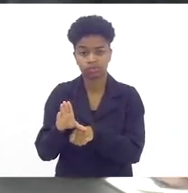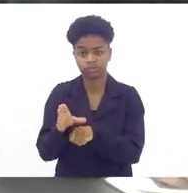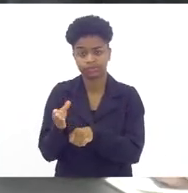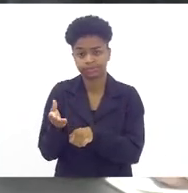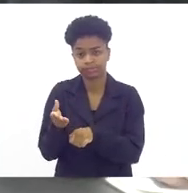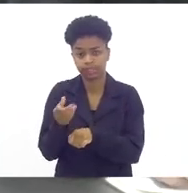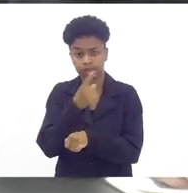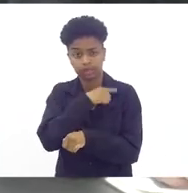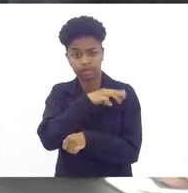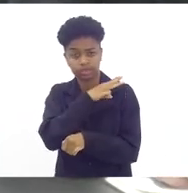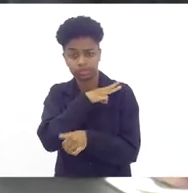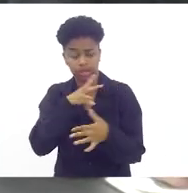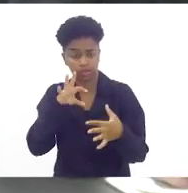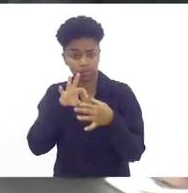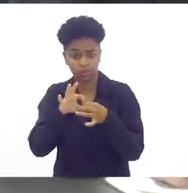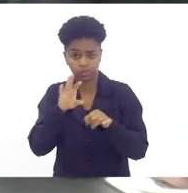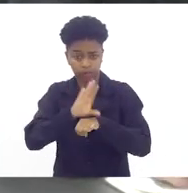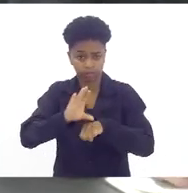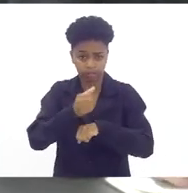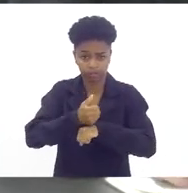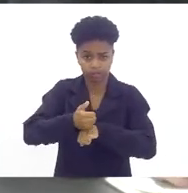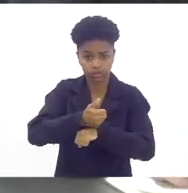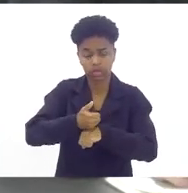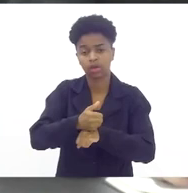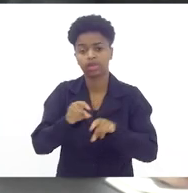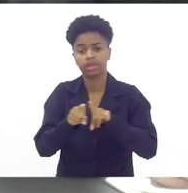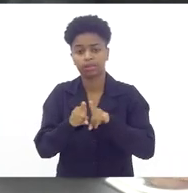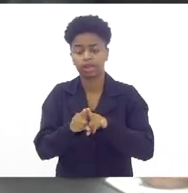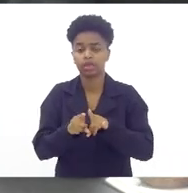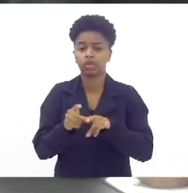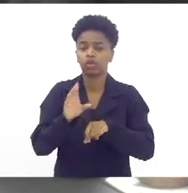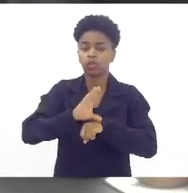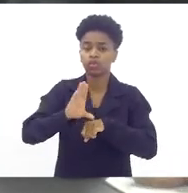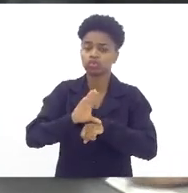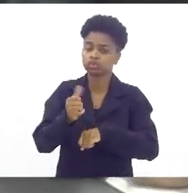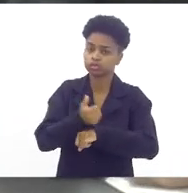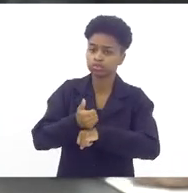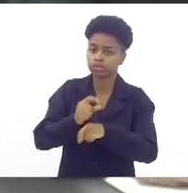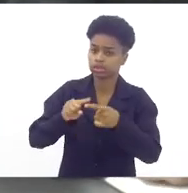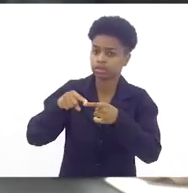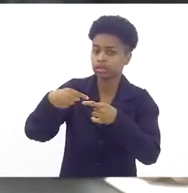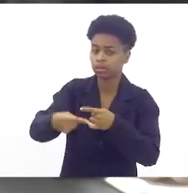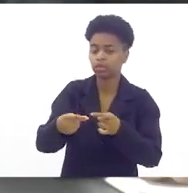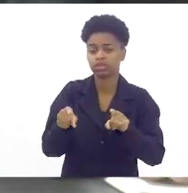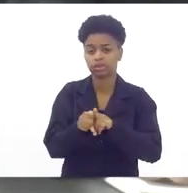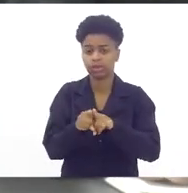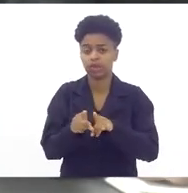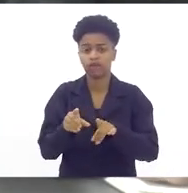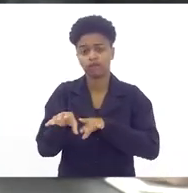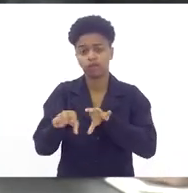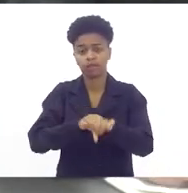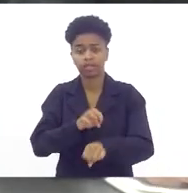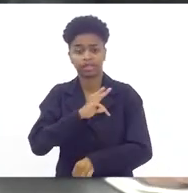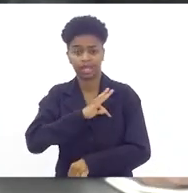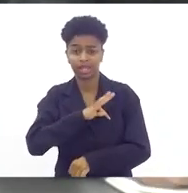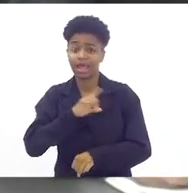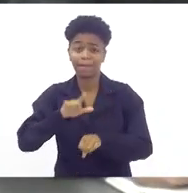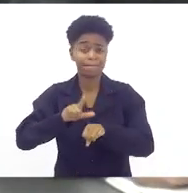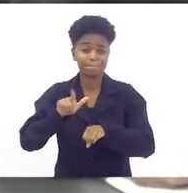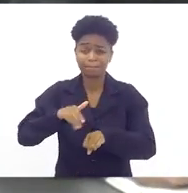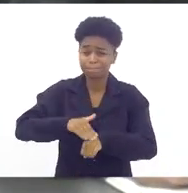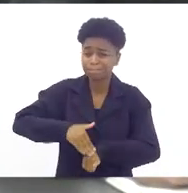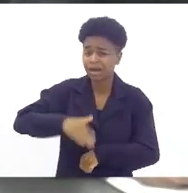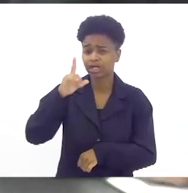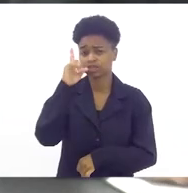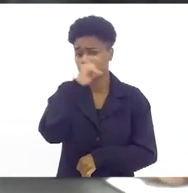ensino médio integrado de Formação subsequente de Formação técnica que é o que é mais complexo e o que é mais difícil de ser ofertado